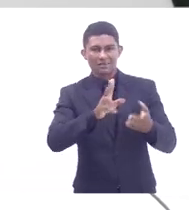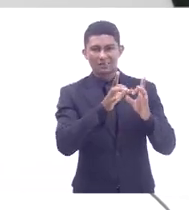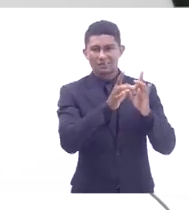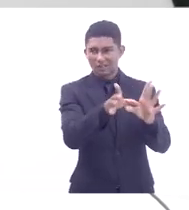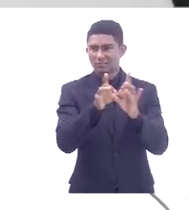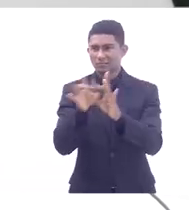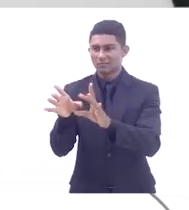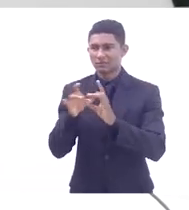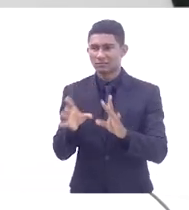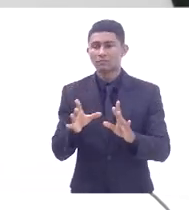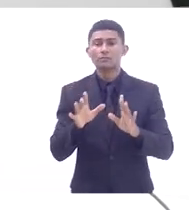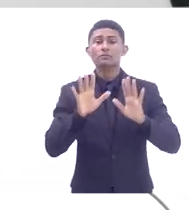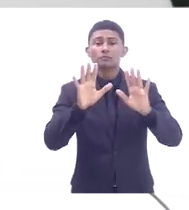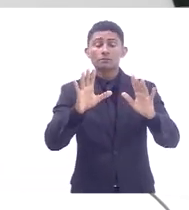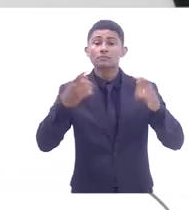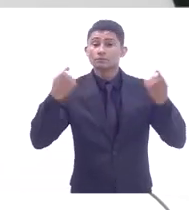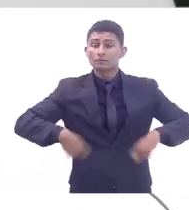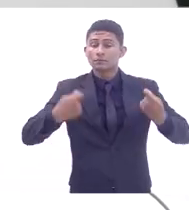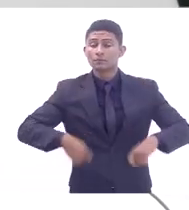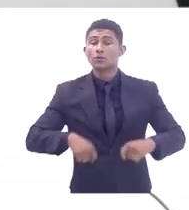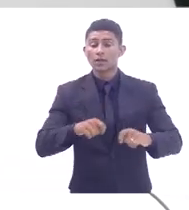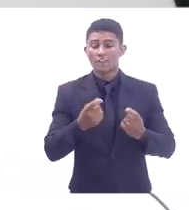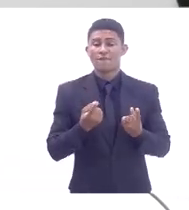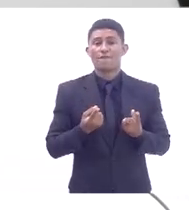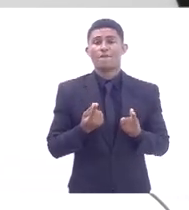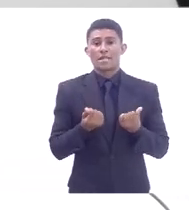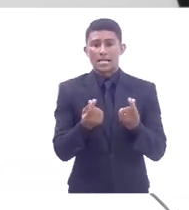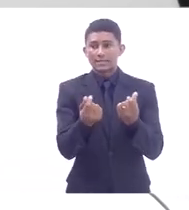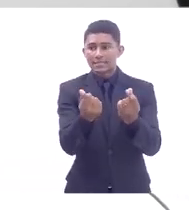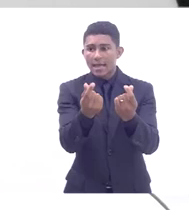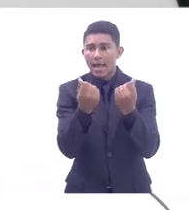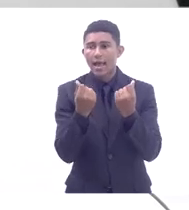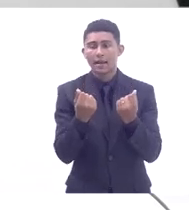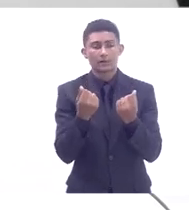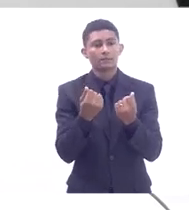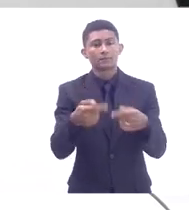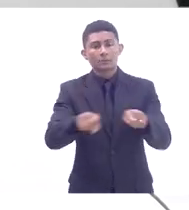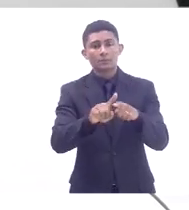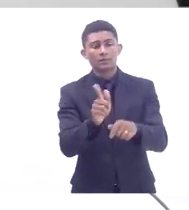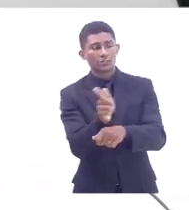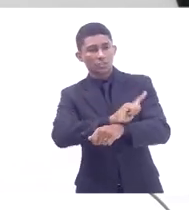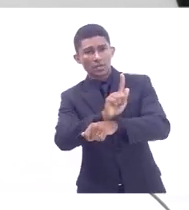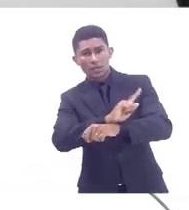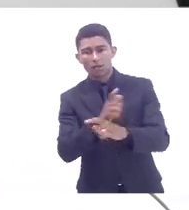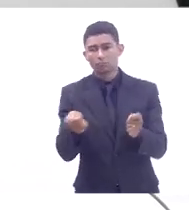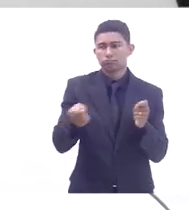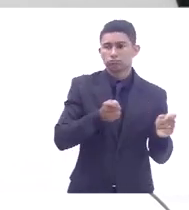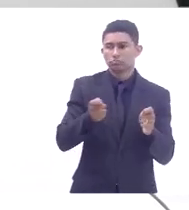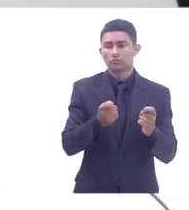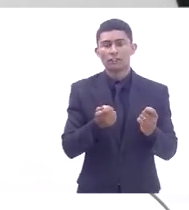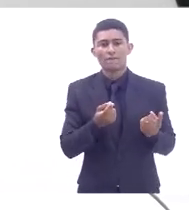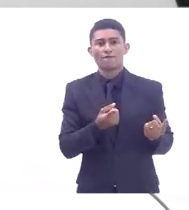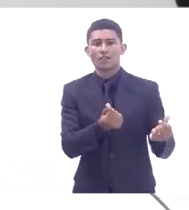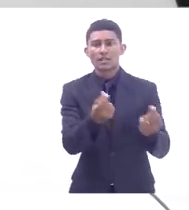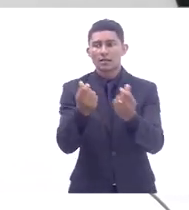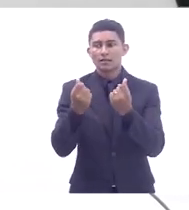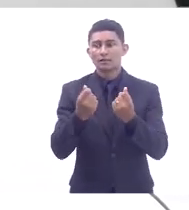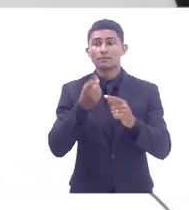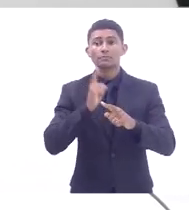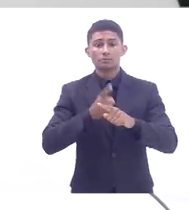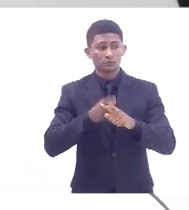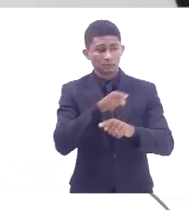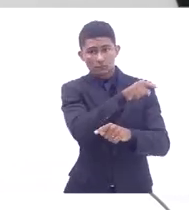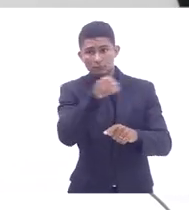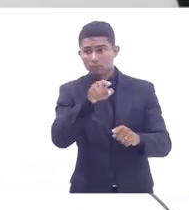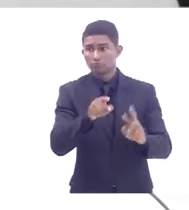sem falar de autonomia financeira para essas instituições autonomia de gestão e de gestão financeira inclusive o que os leitores ainda não